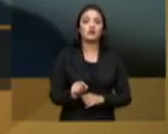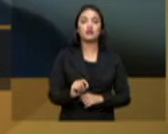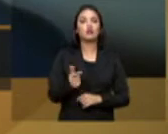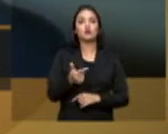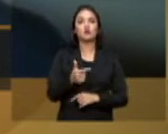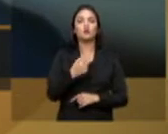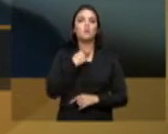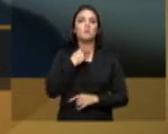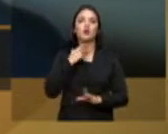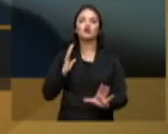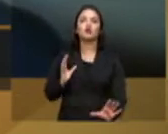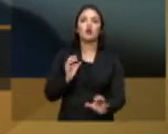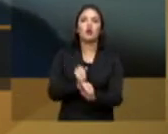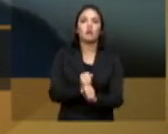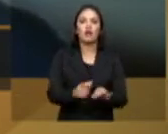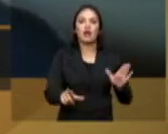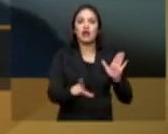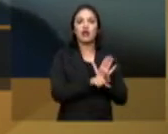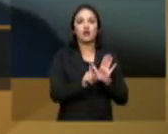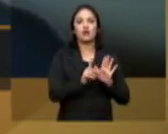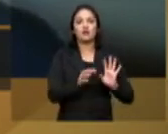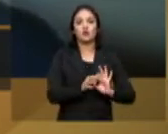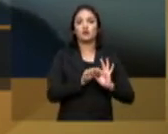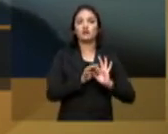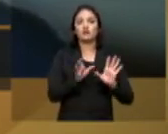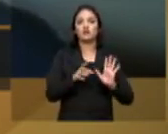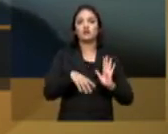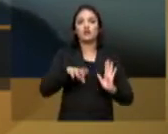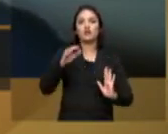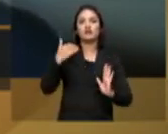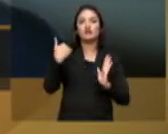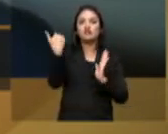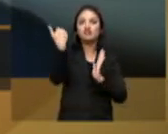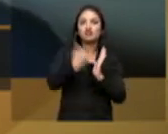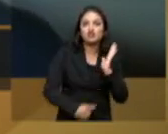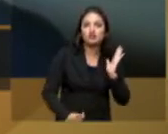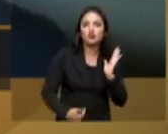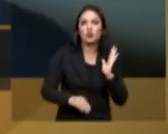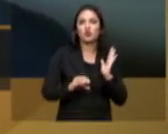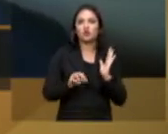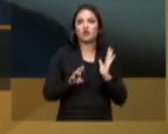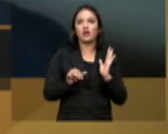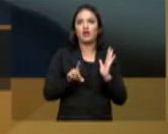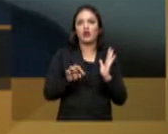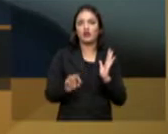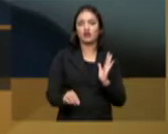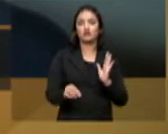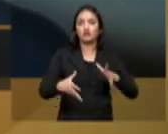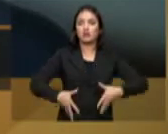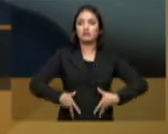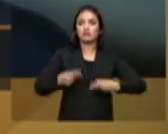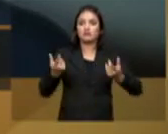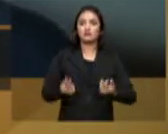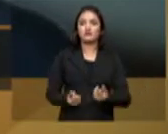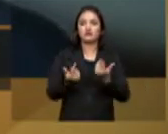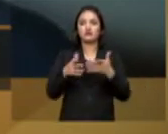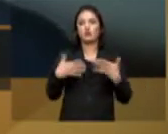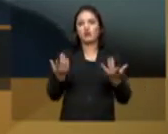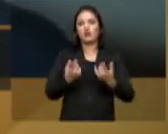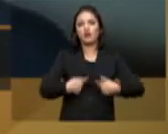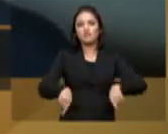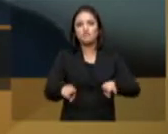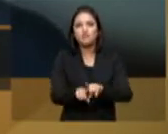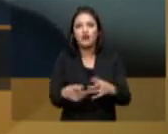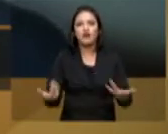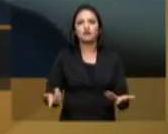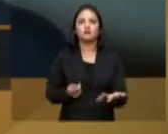cumulatividade, pois a lei não permite que haja desconto de créditos referente a despesas financeiras decorrentes de empréstimos,